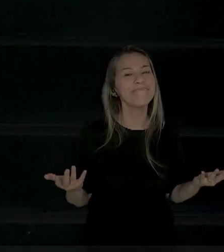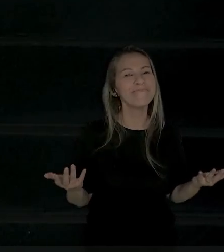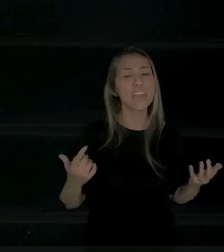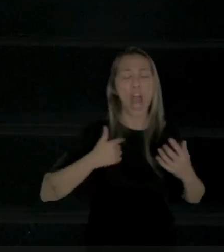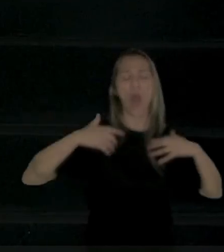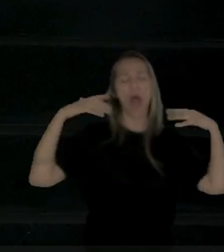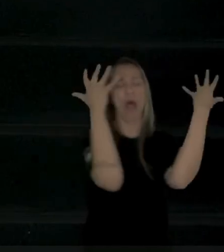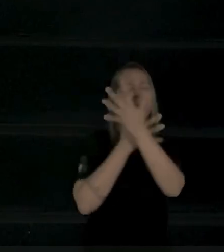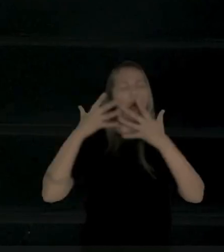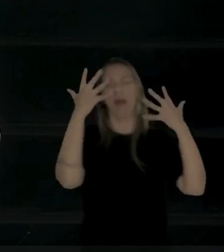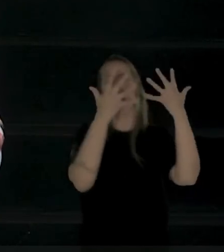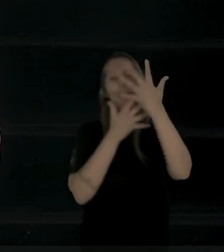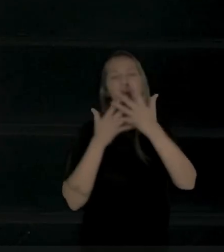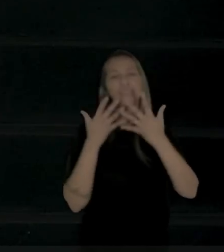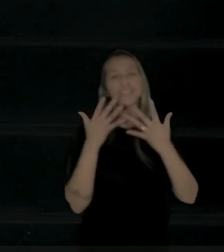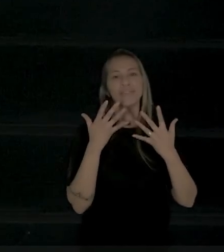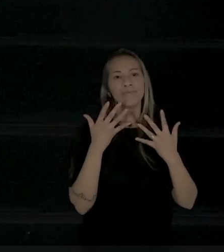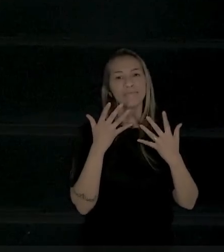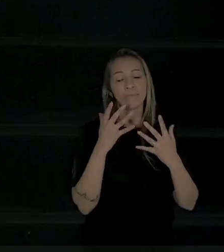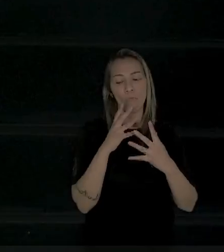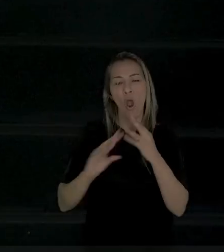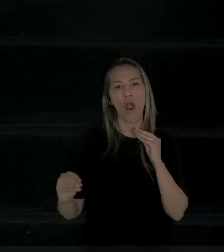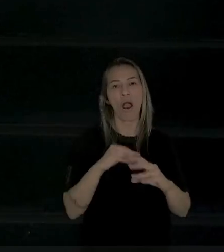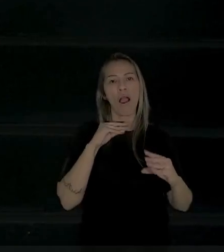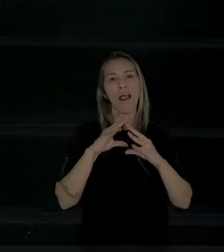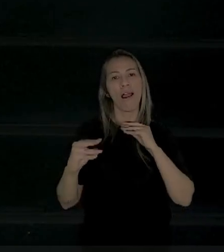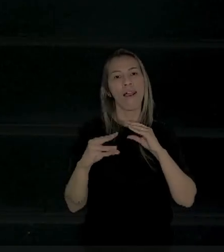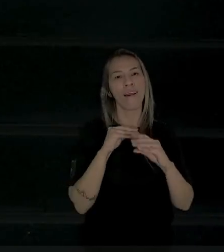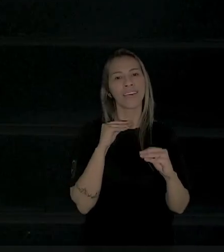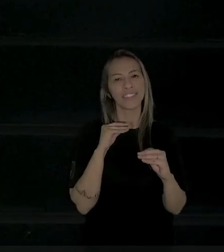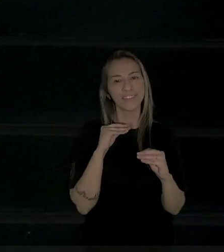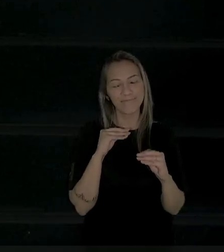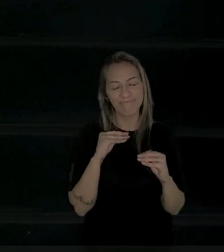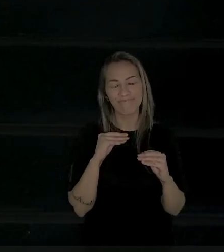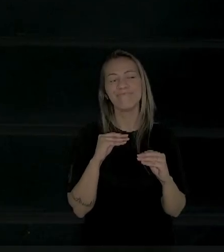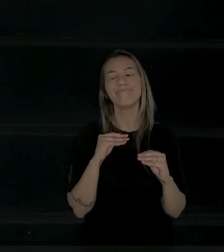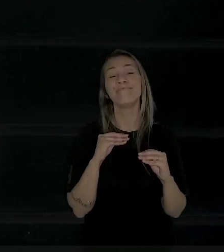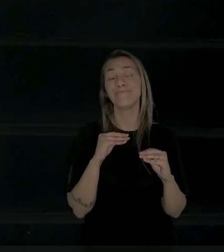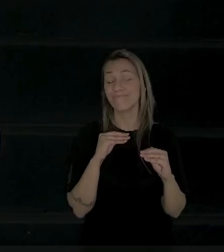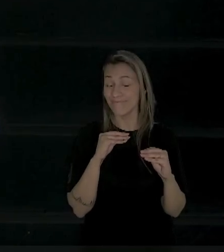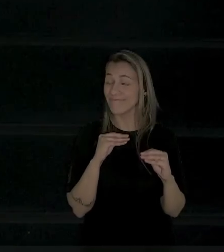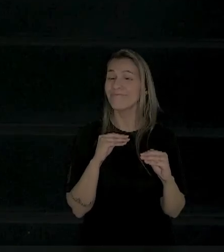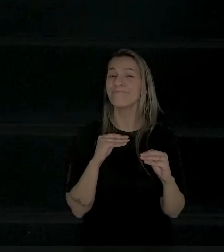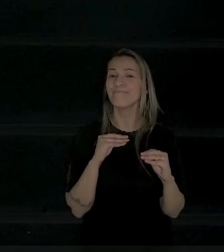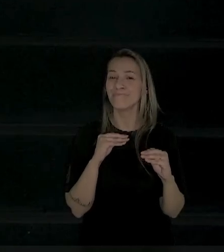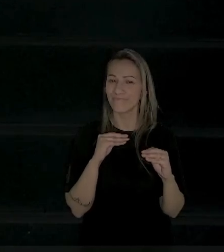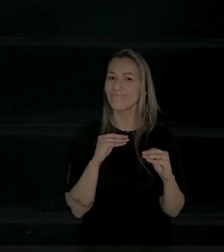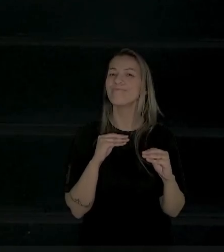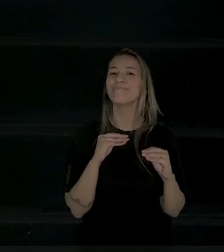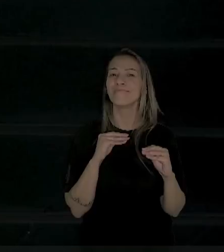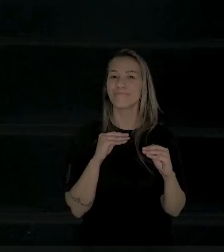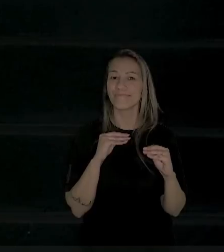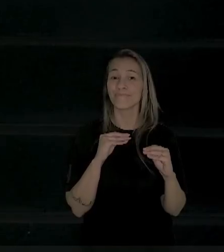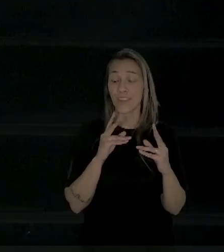da caverna. Deus não estava no terremoto. Não estava. E